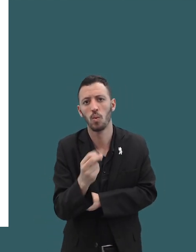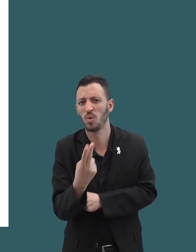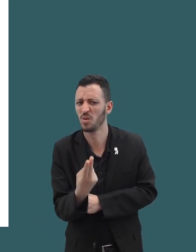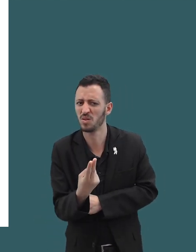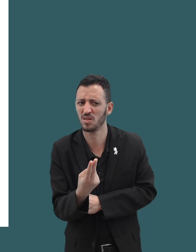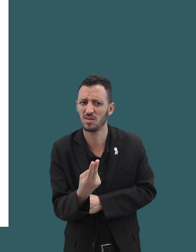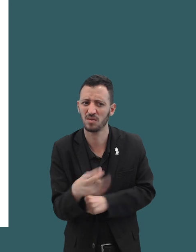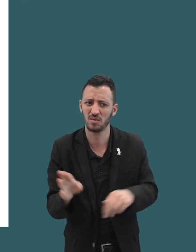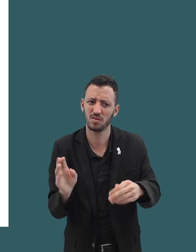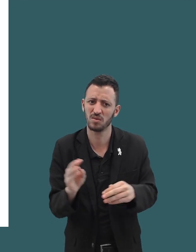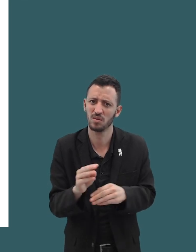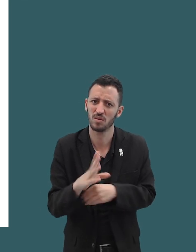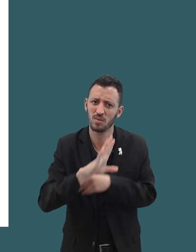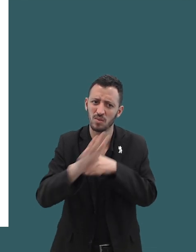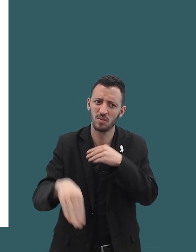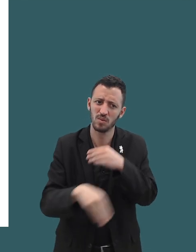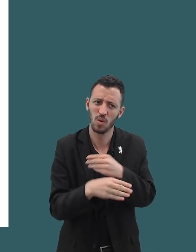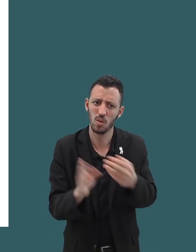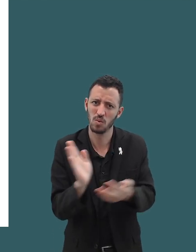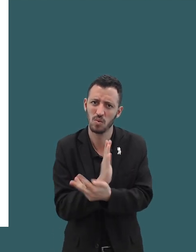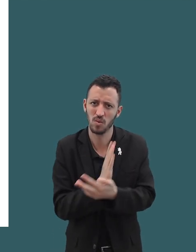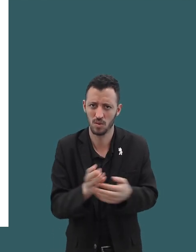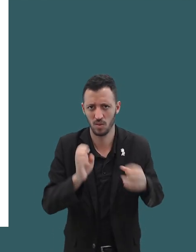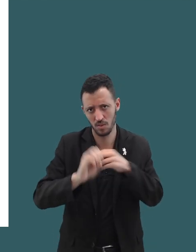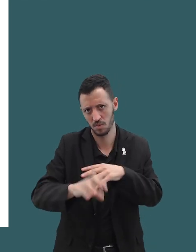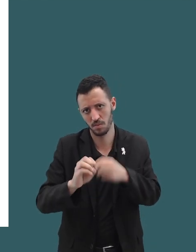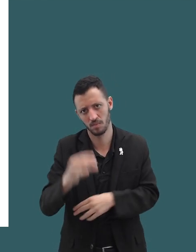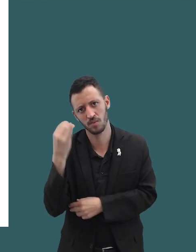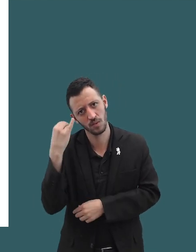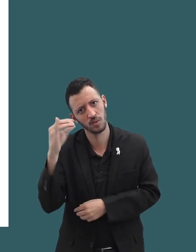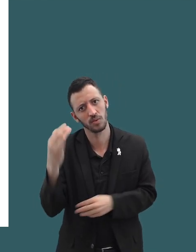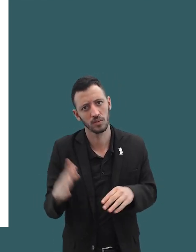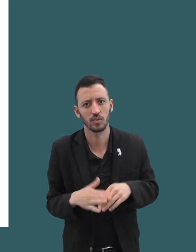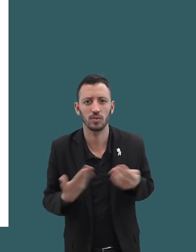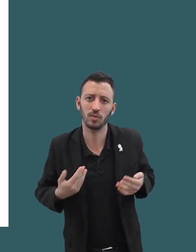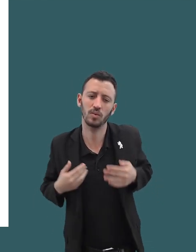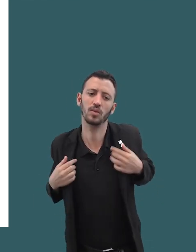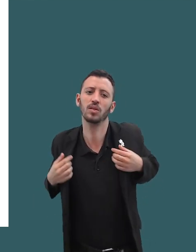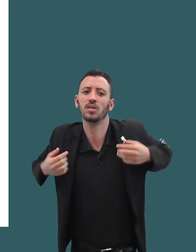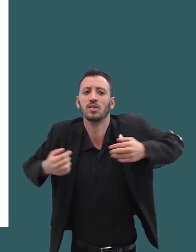inserir os tópicos de educação científica, né?